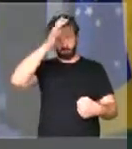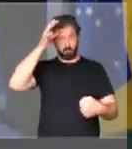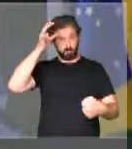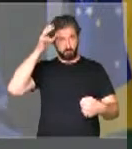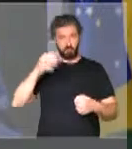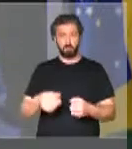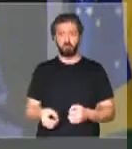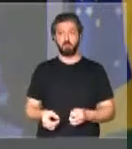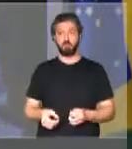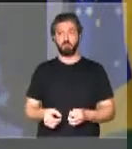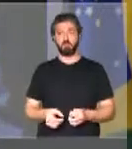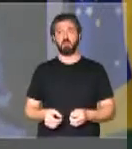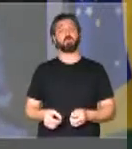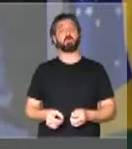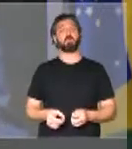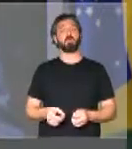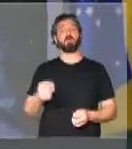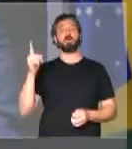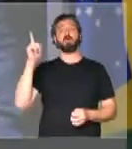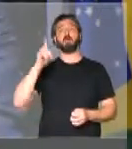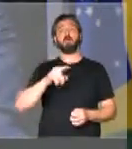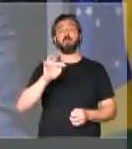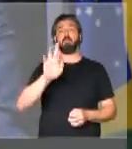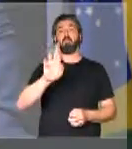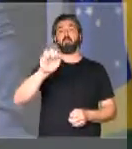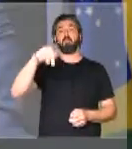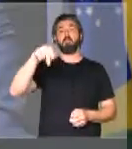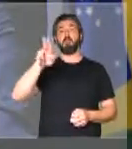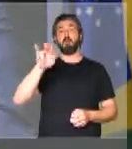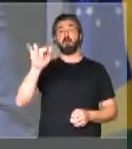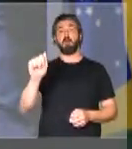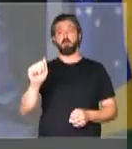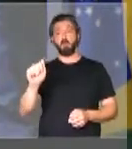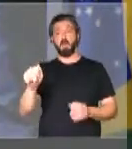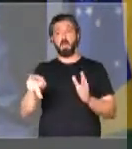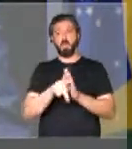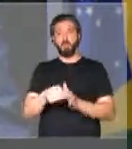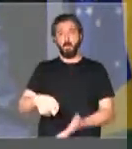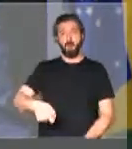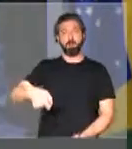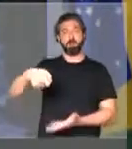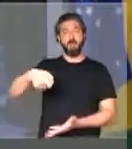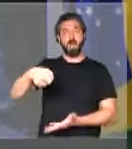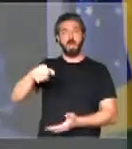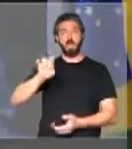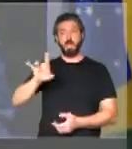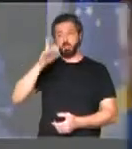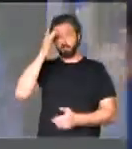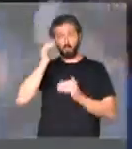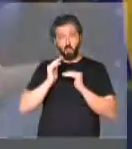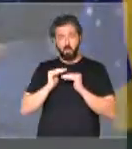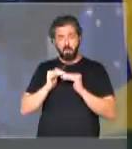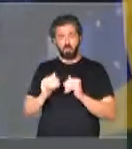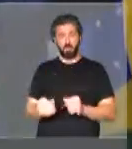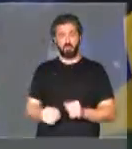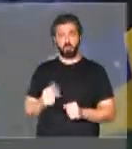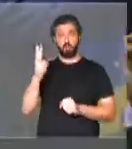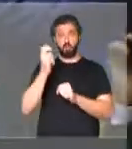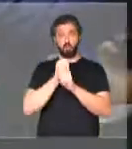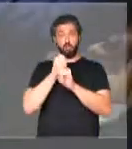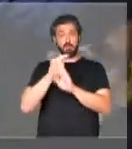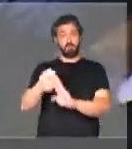consumidor, nós tratamos das franquias da bagagem por passageiro, franquia mínima.